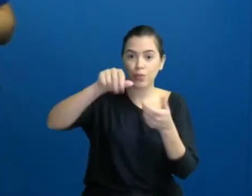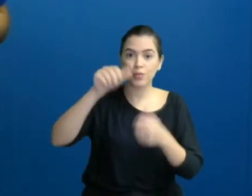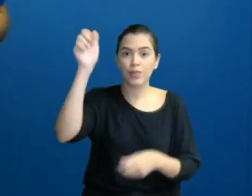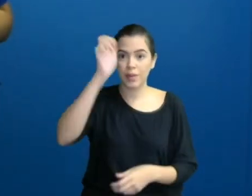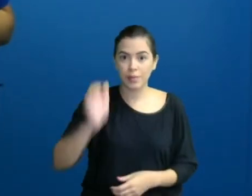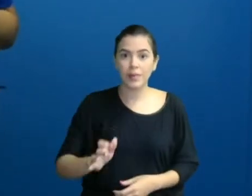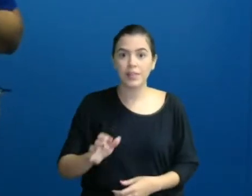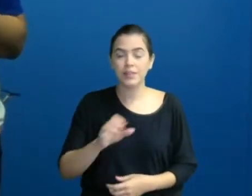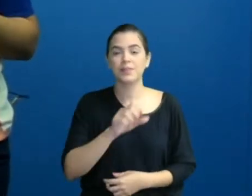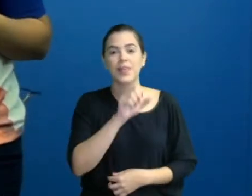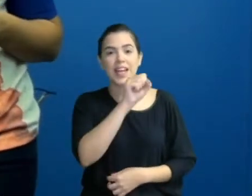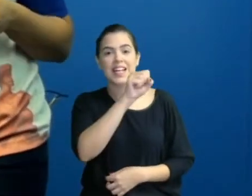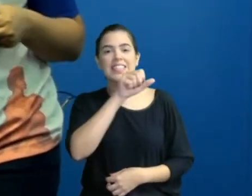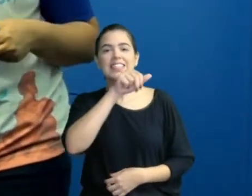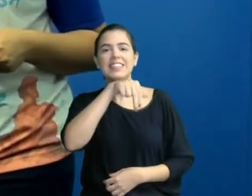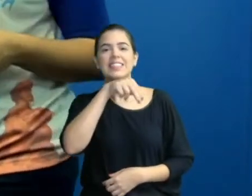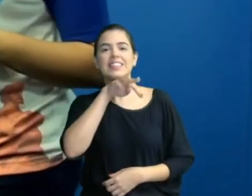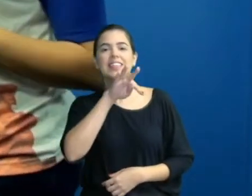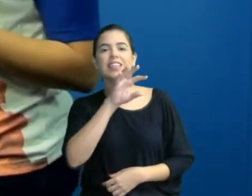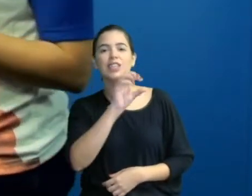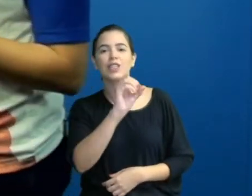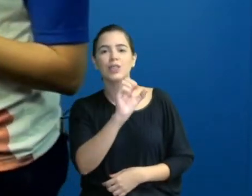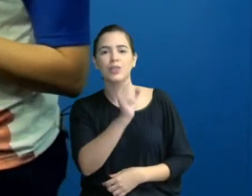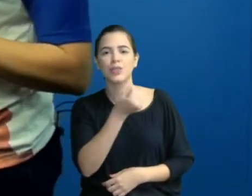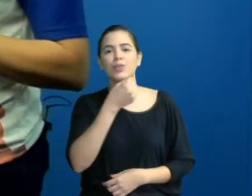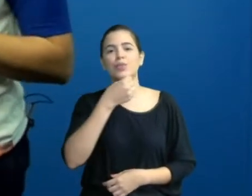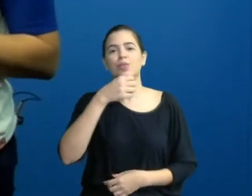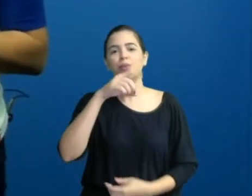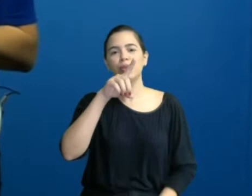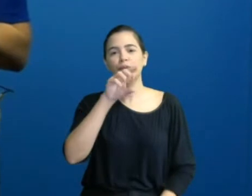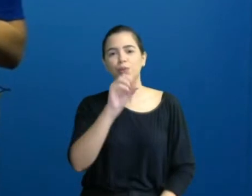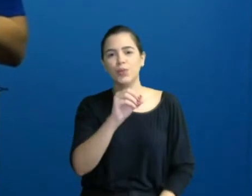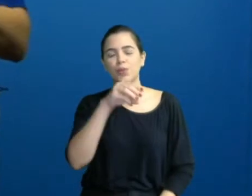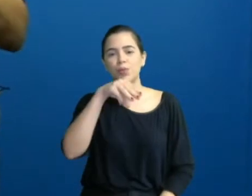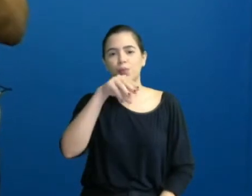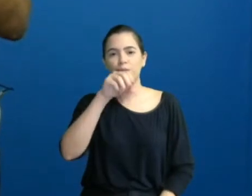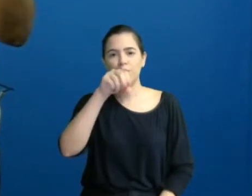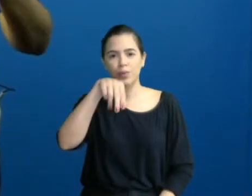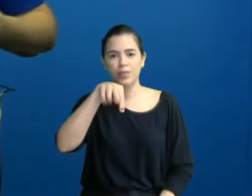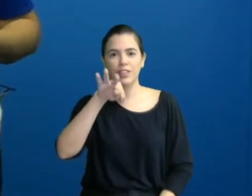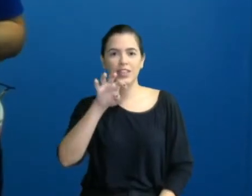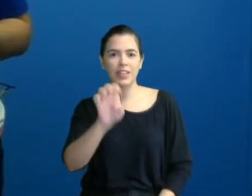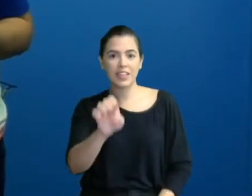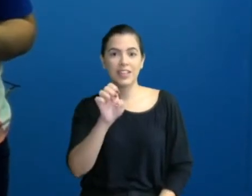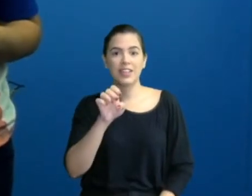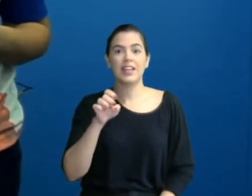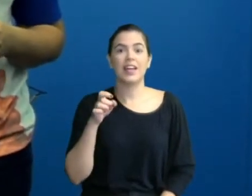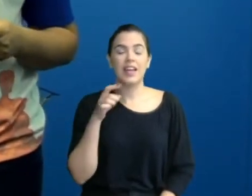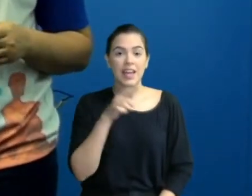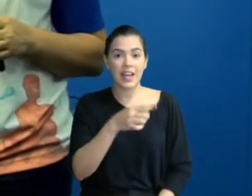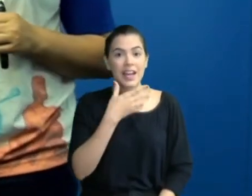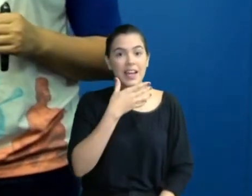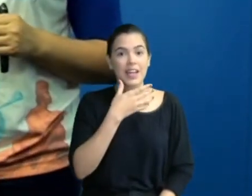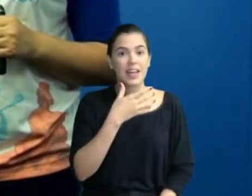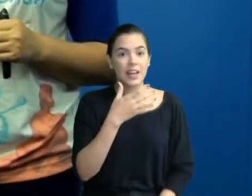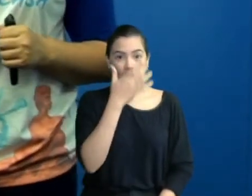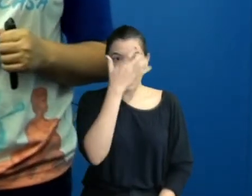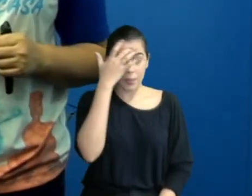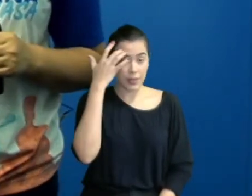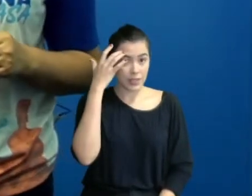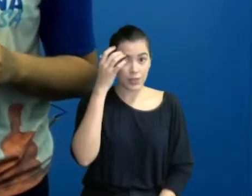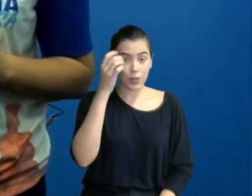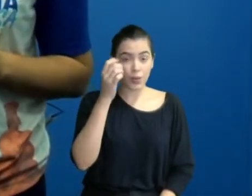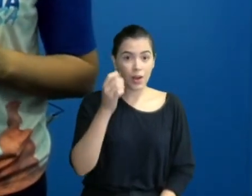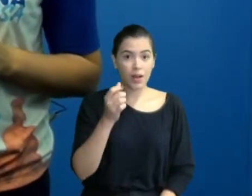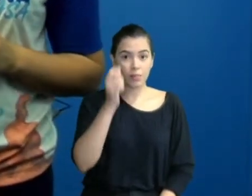Brasil, Santos Dumont de Andrade. Né, ele é o pai da aviação brasileira, mas ele não foi a